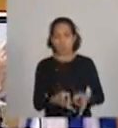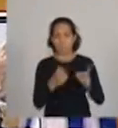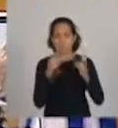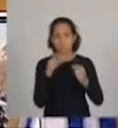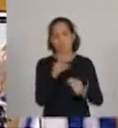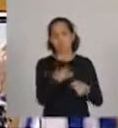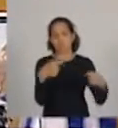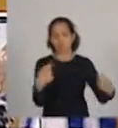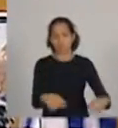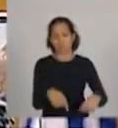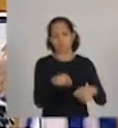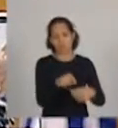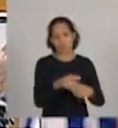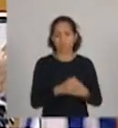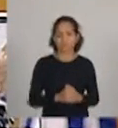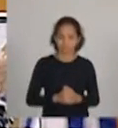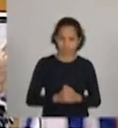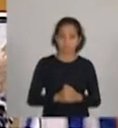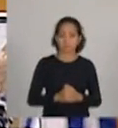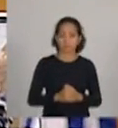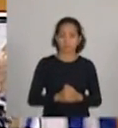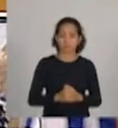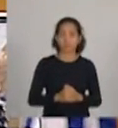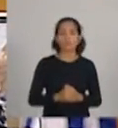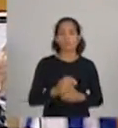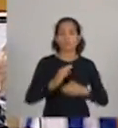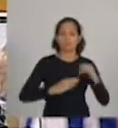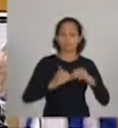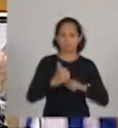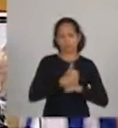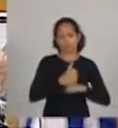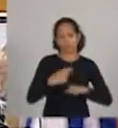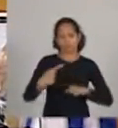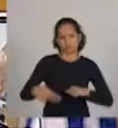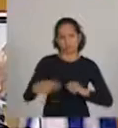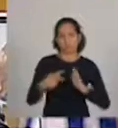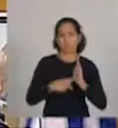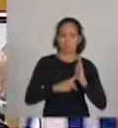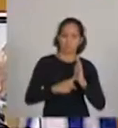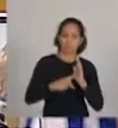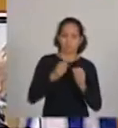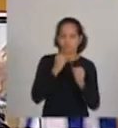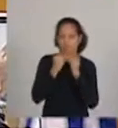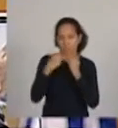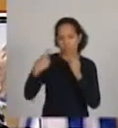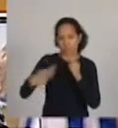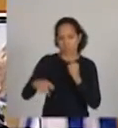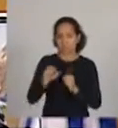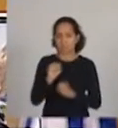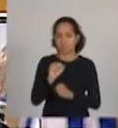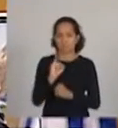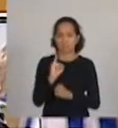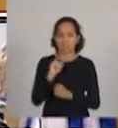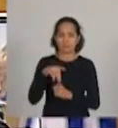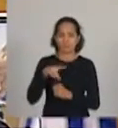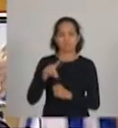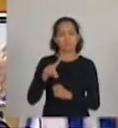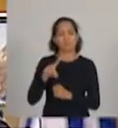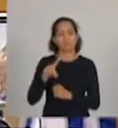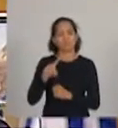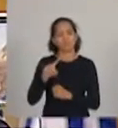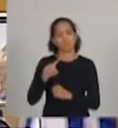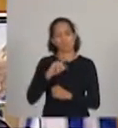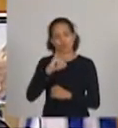O Sindicato dos Jornalistas Profissionais do Estado do Espírito Santo, os sindjornalistas, conforme orientação da Federação